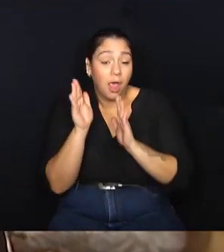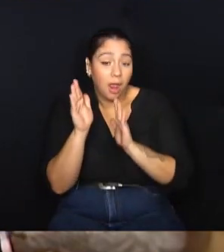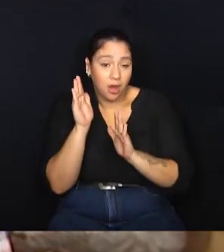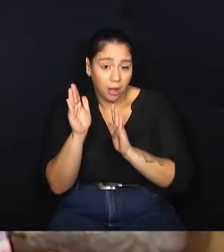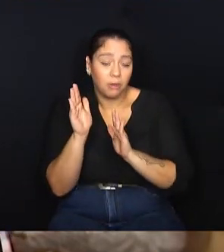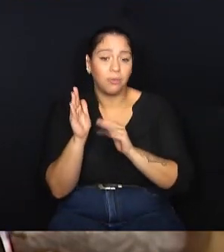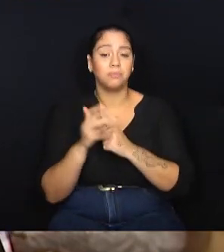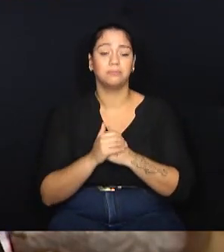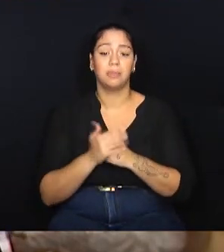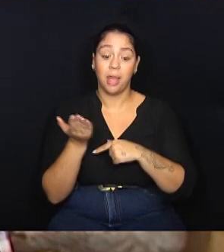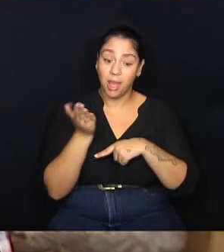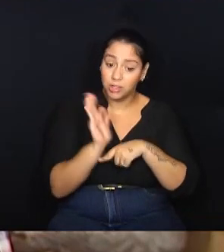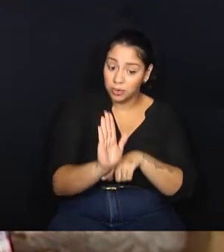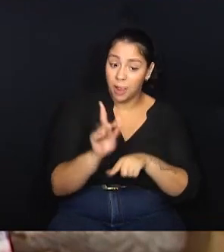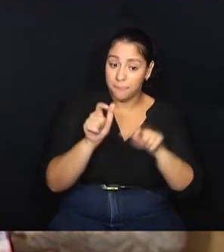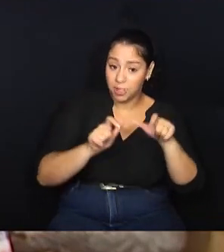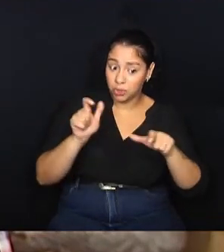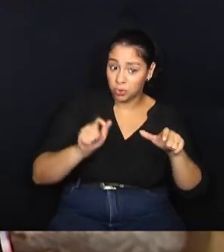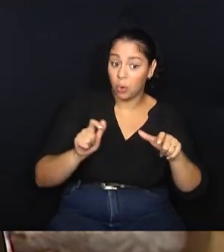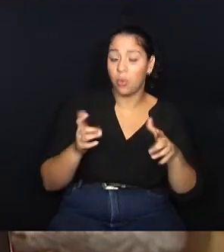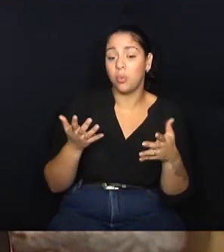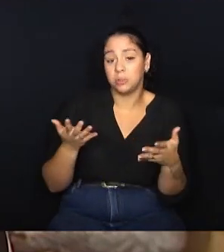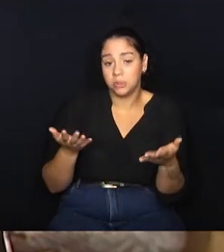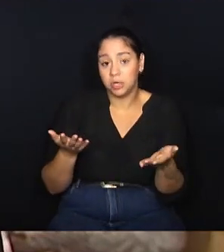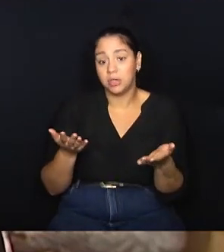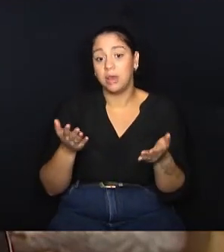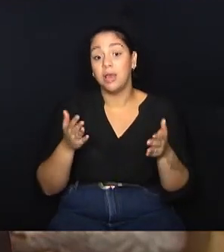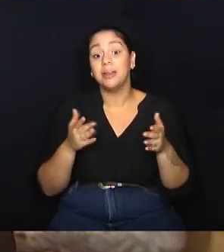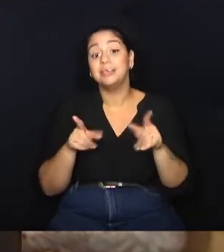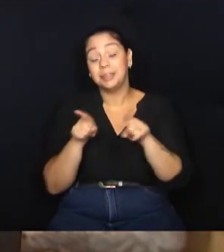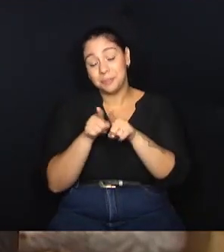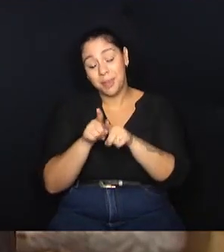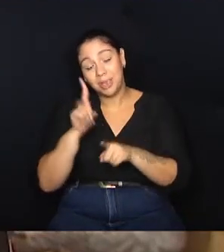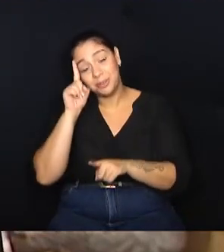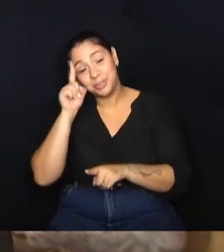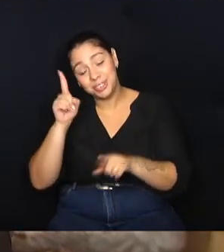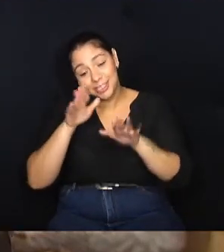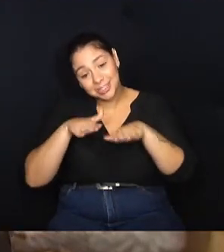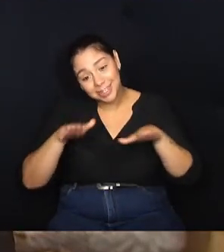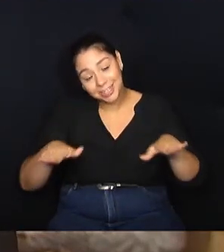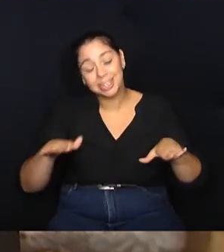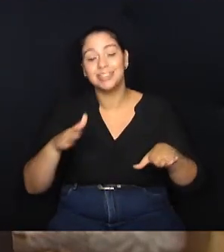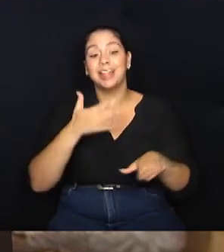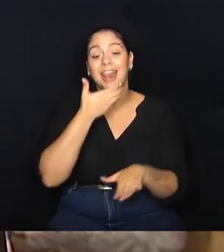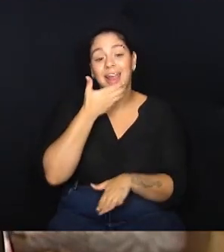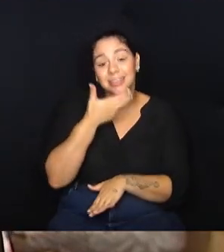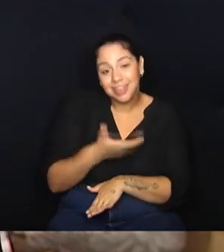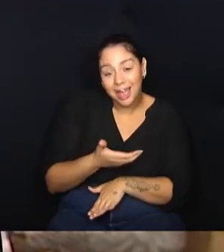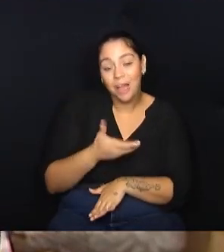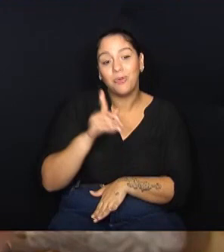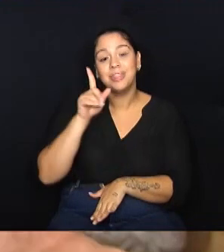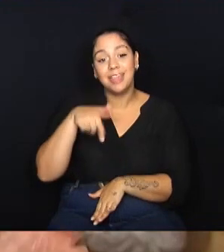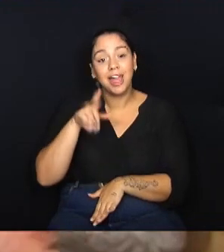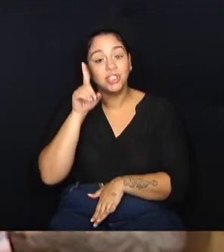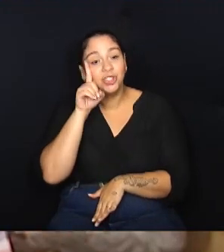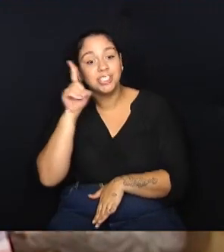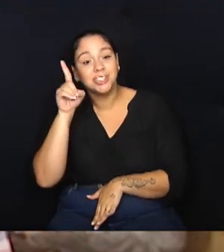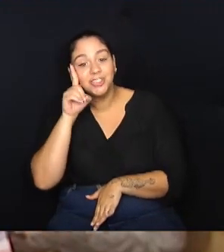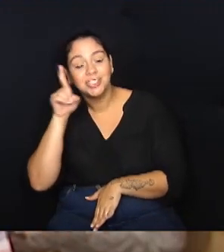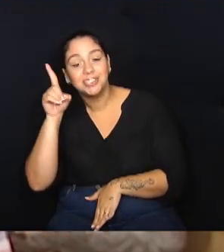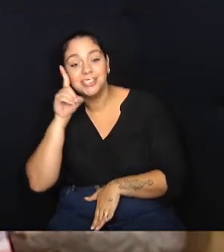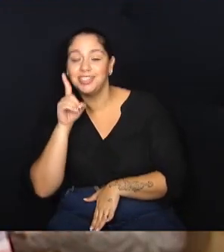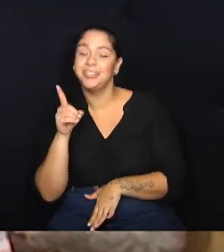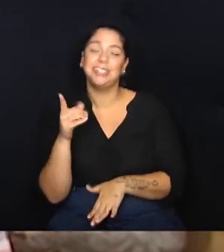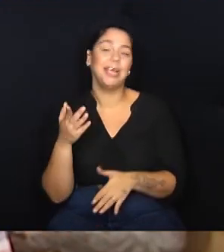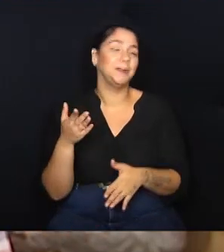a atravessar o inverno. Muitas vezes nós temos o Dia das Crianças, o Natal, que são momentos que, independentemente